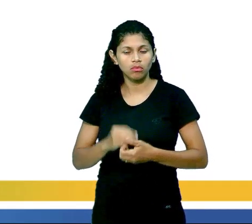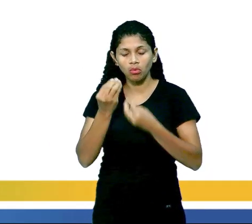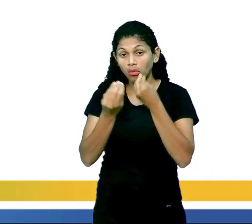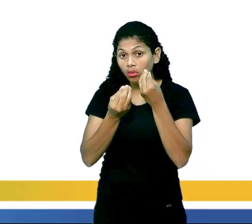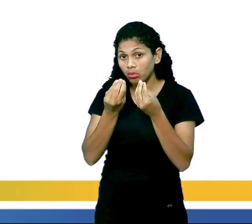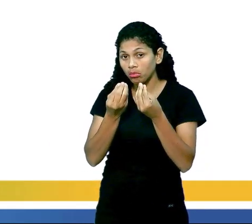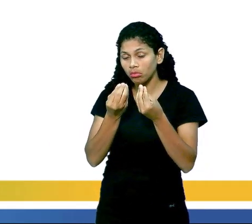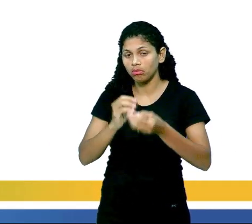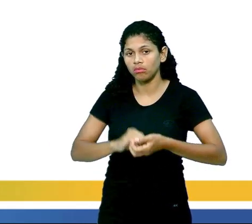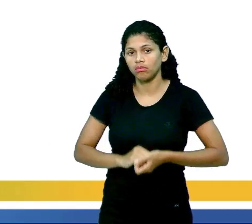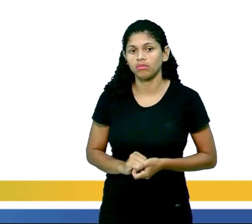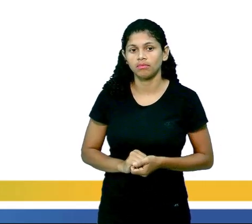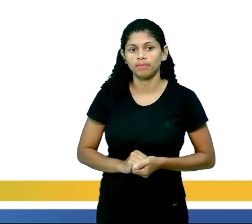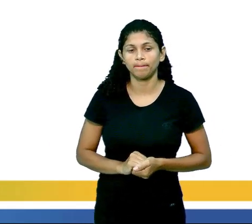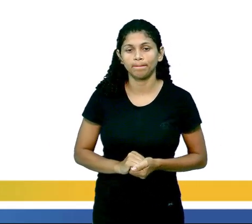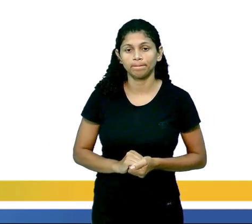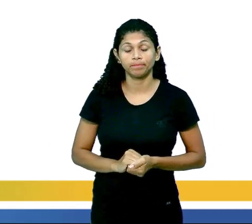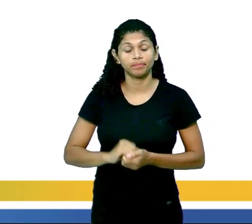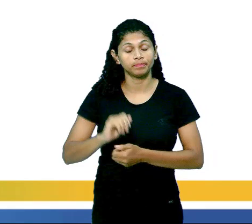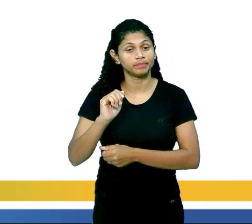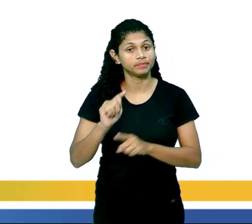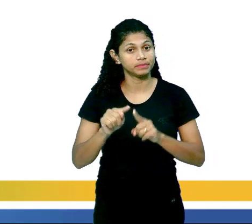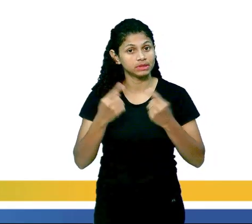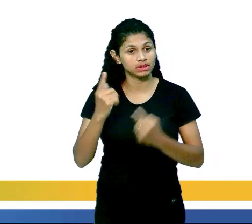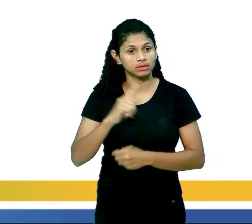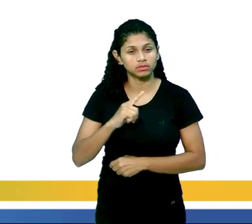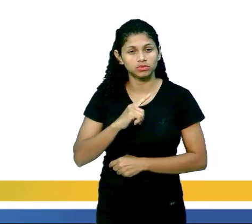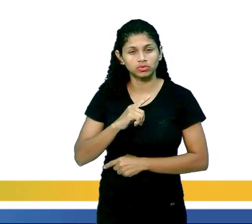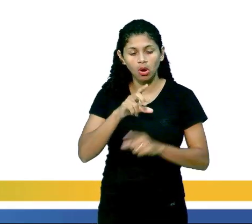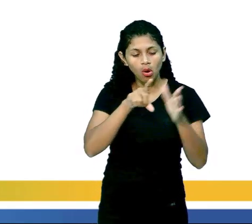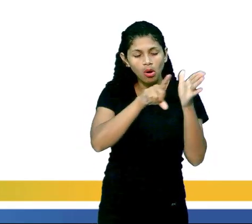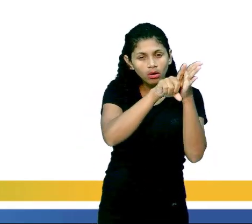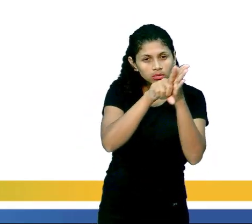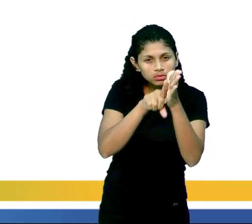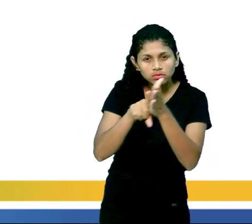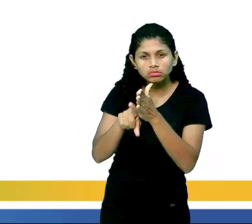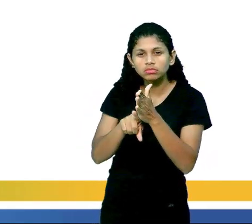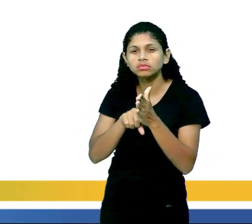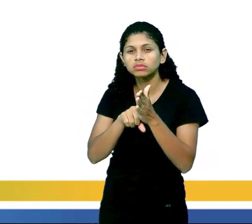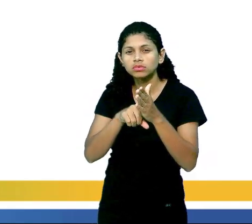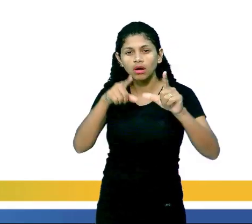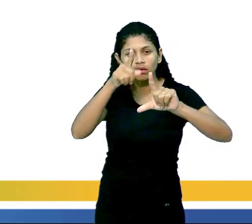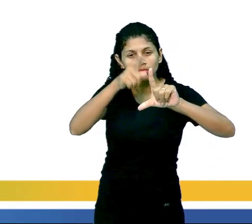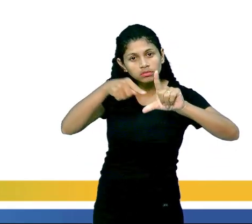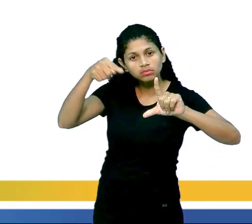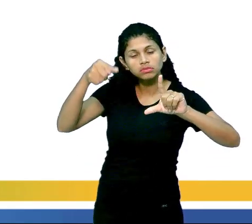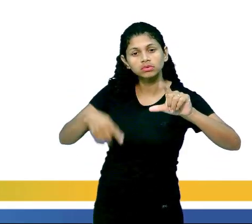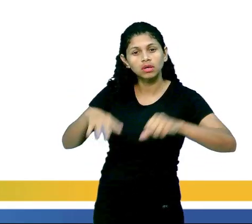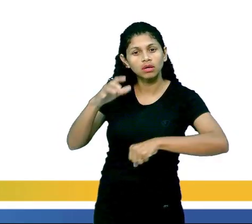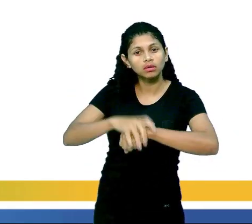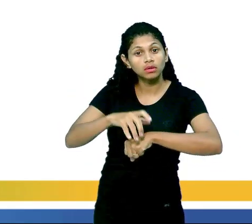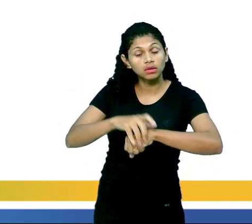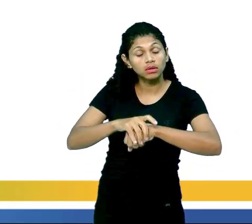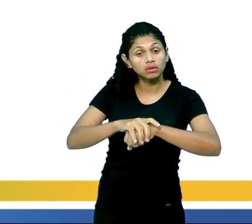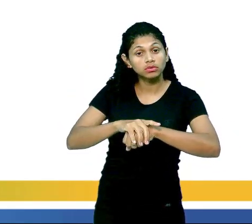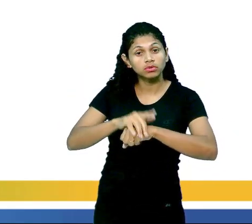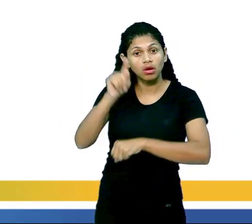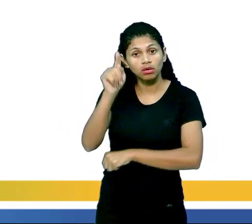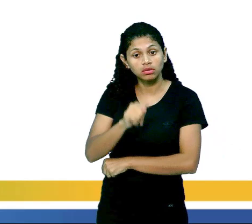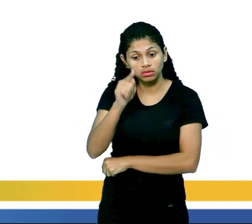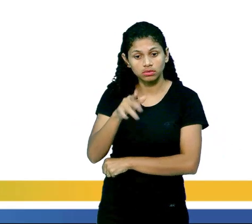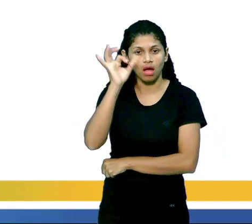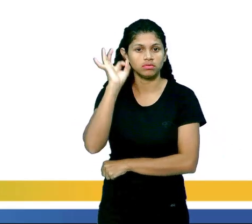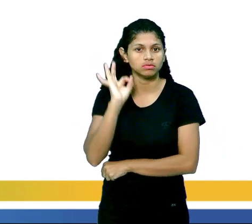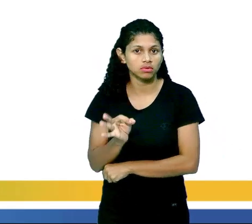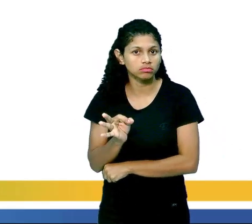Certo? Mas vem aí a questão. Analisando o gráfico da função, marque a alternativa correta.